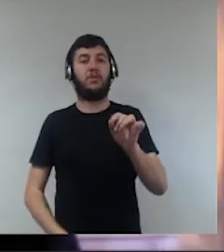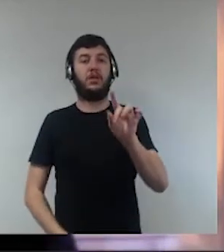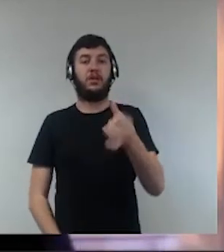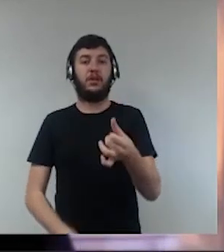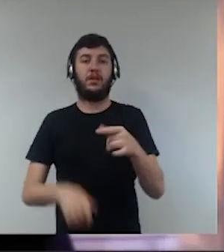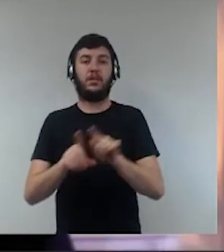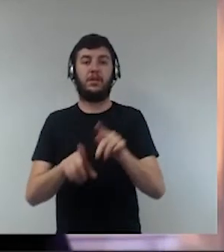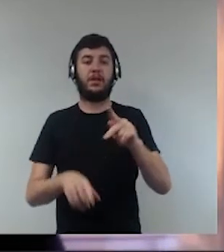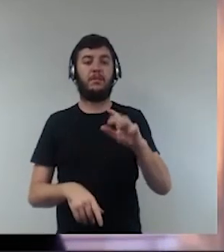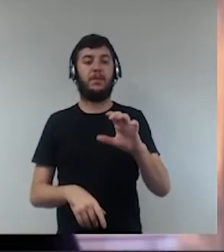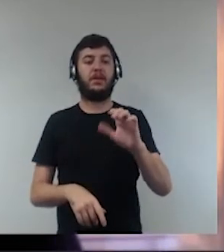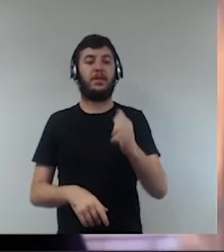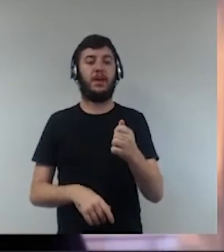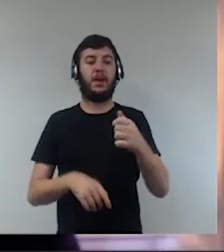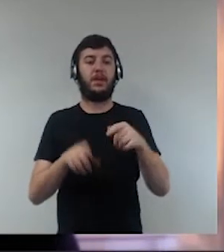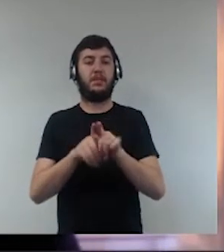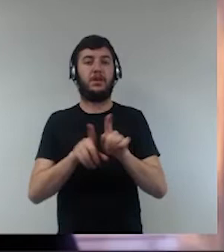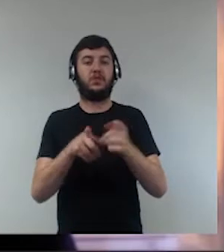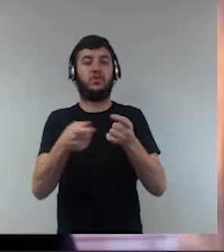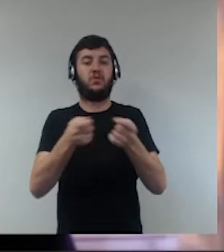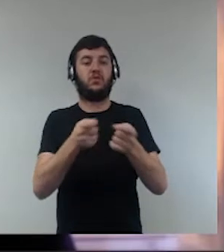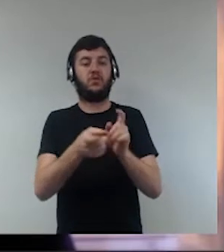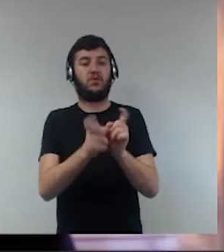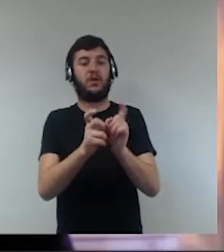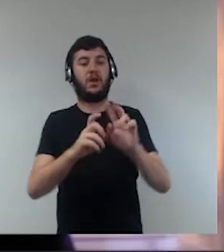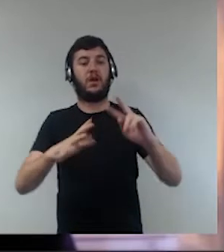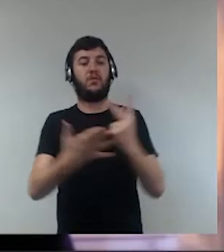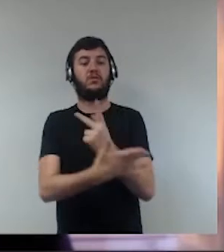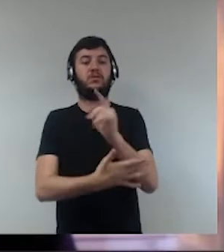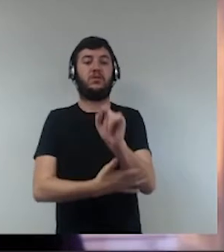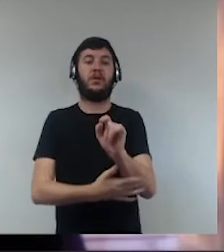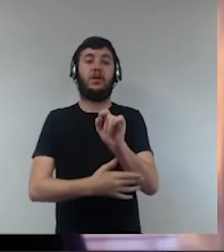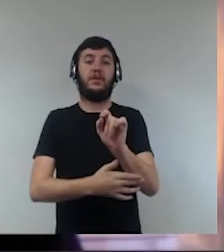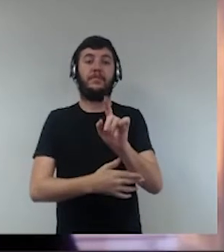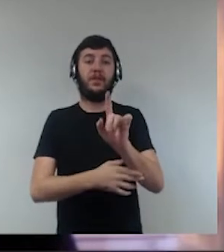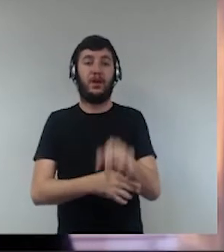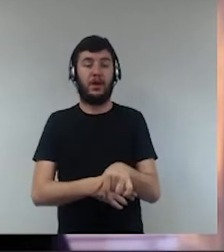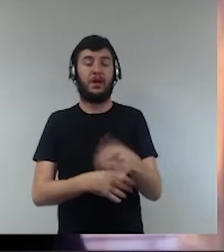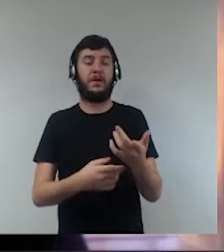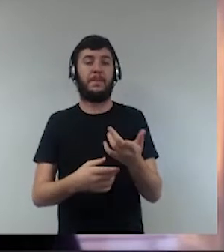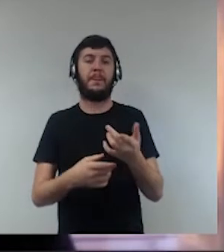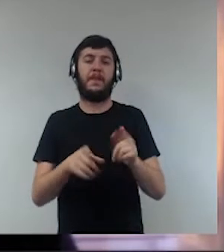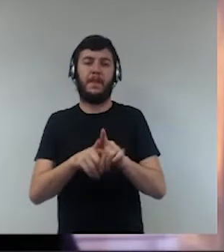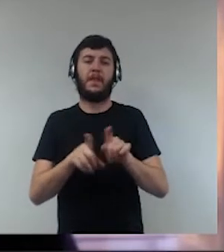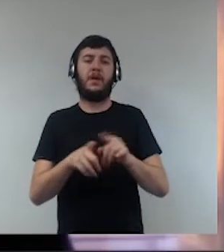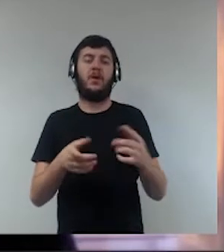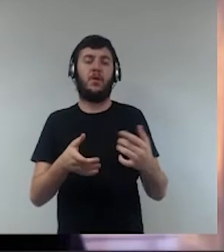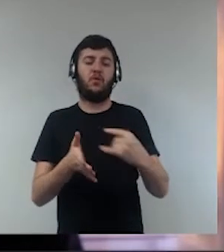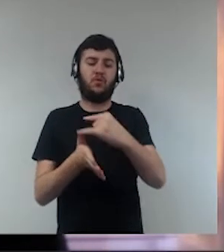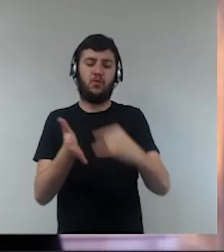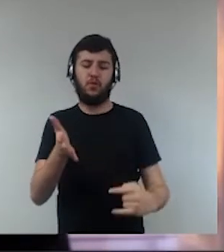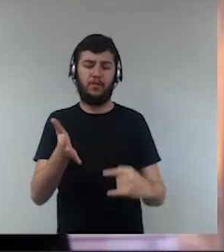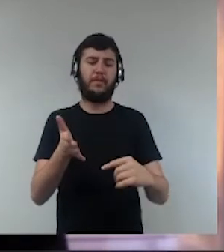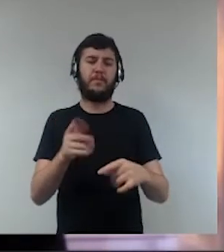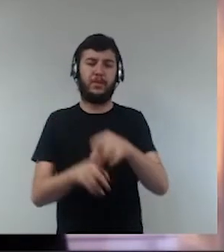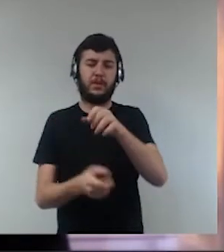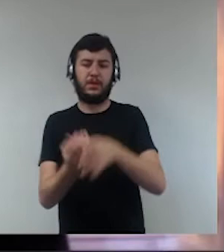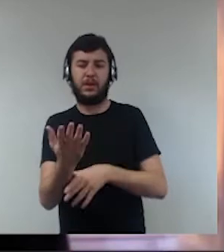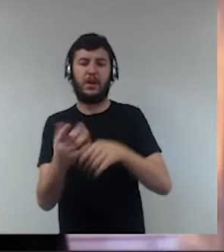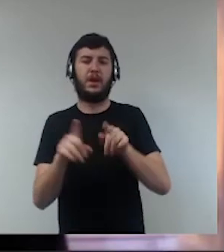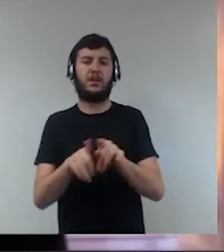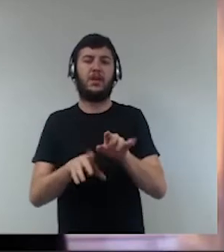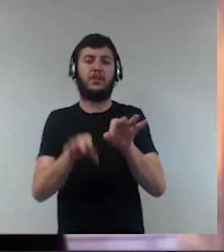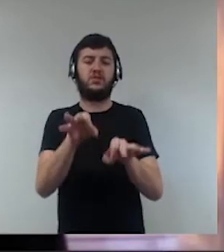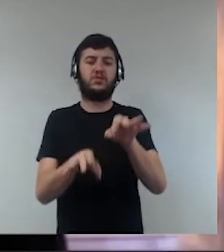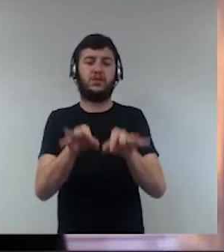controle administrativo, com base num ato normativo do Tribunal de Justiça da Paraíba, salvo engano, o